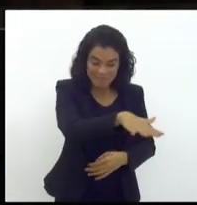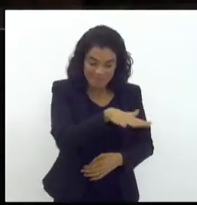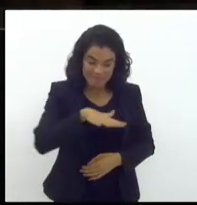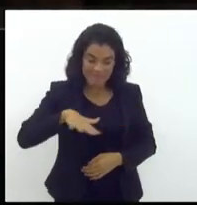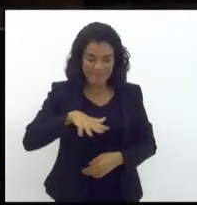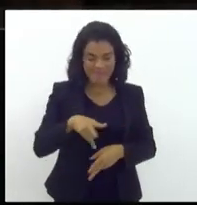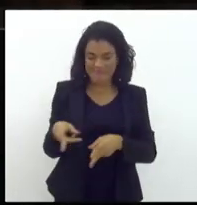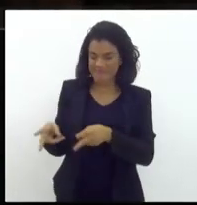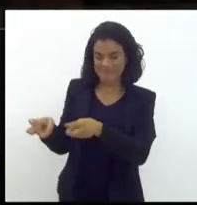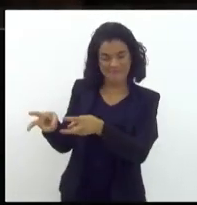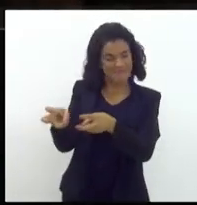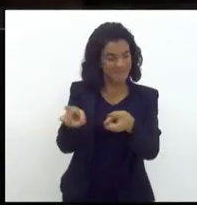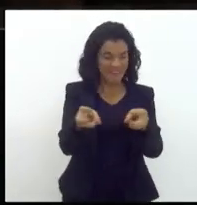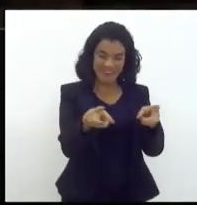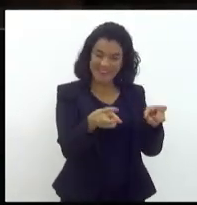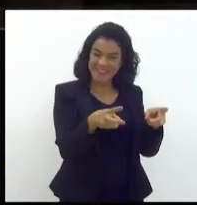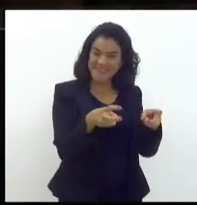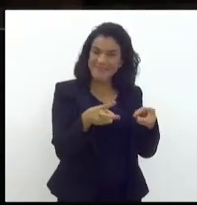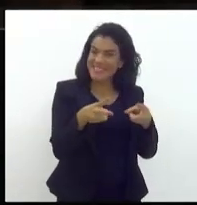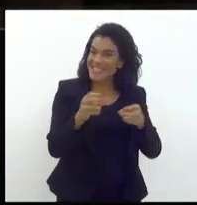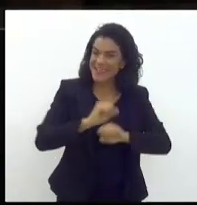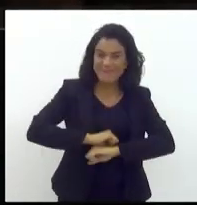a gente verifica claramente